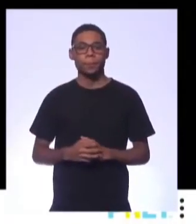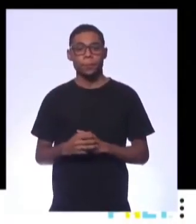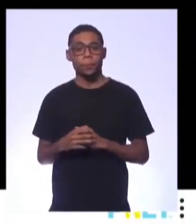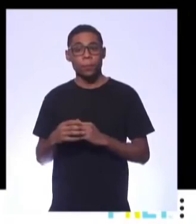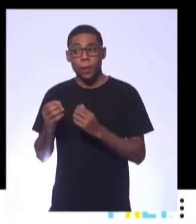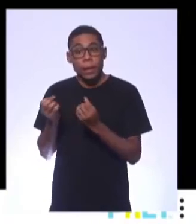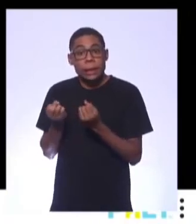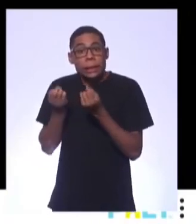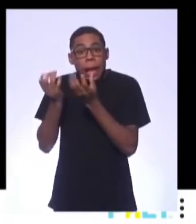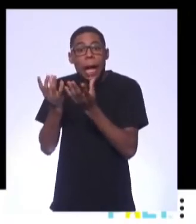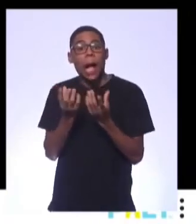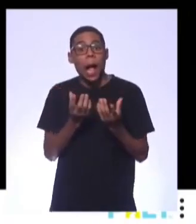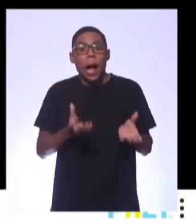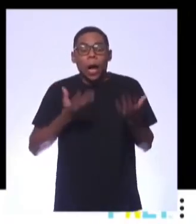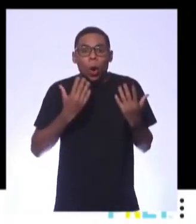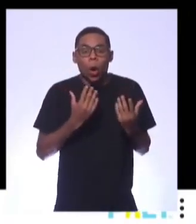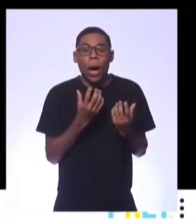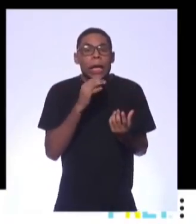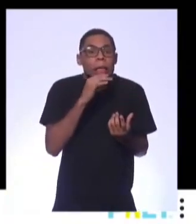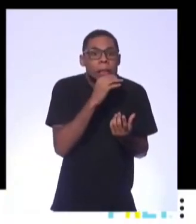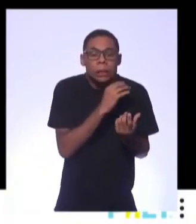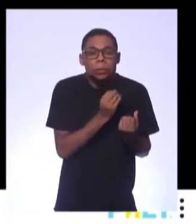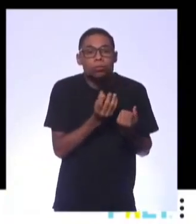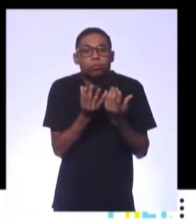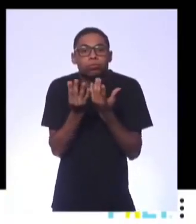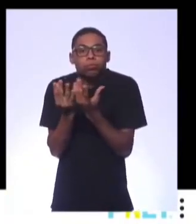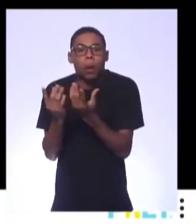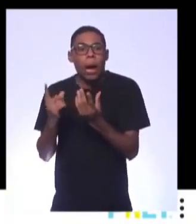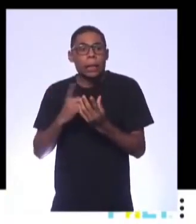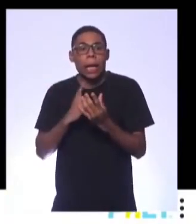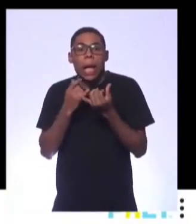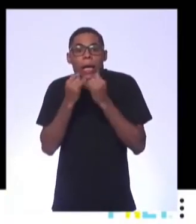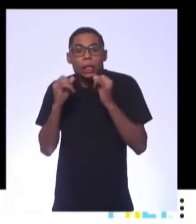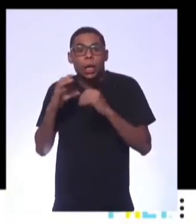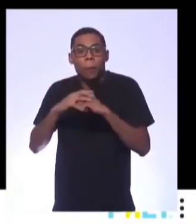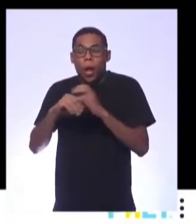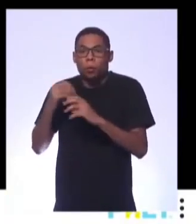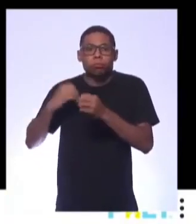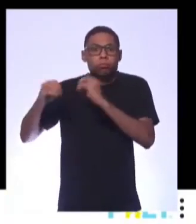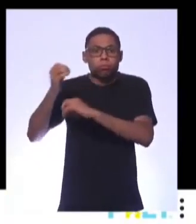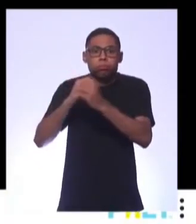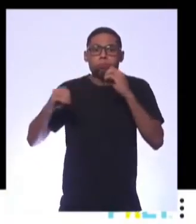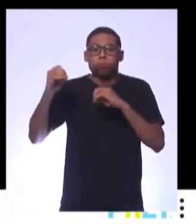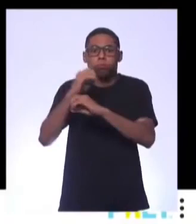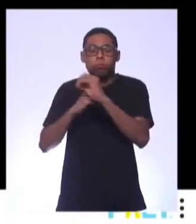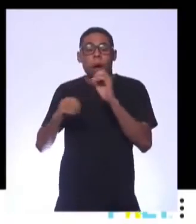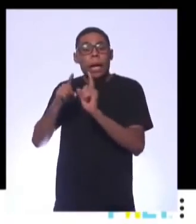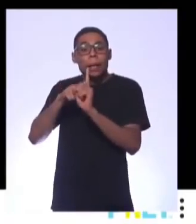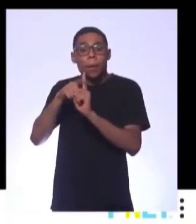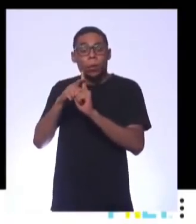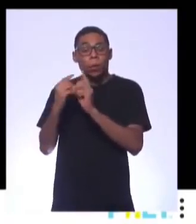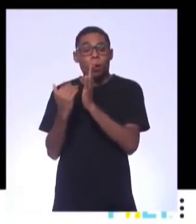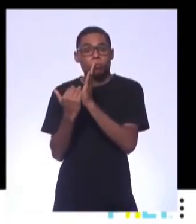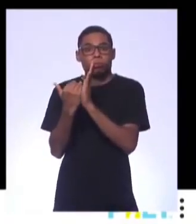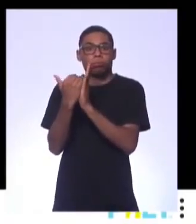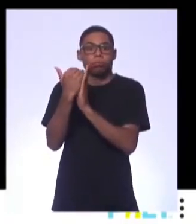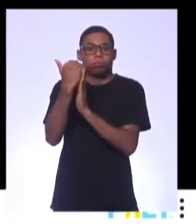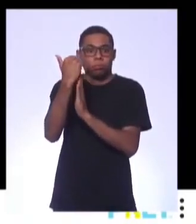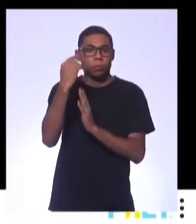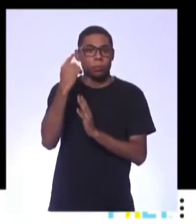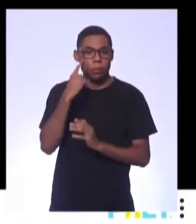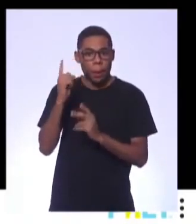para o sistema, forneci energia para as moléculas, aumentei a energia interna, aumentei a sua temperatura, tá? Pessoal,